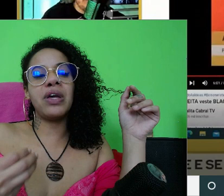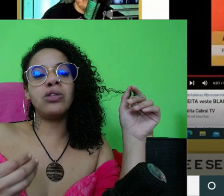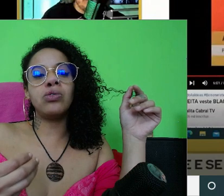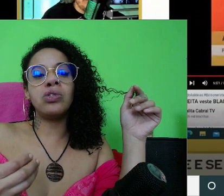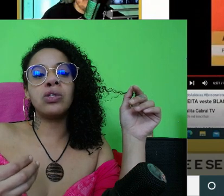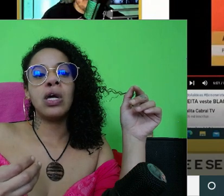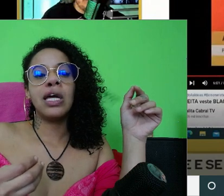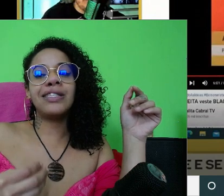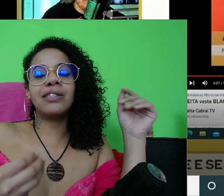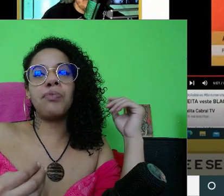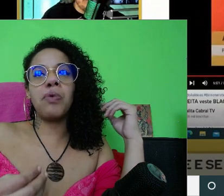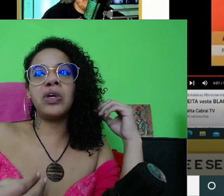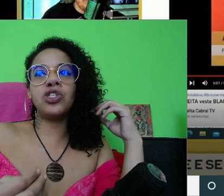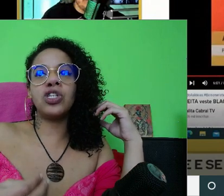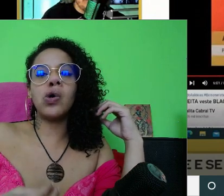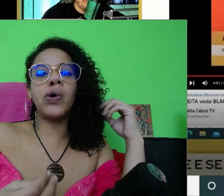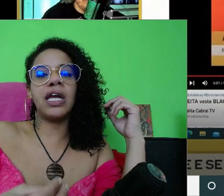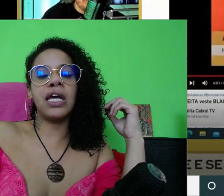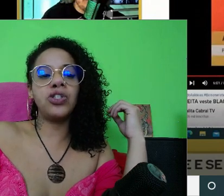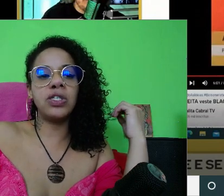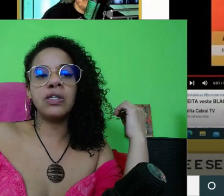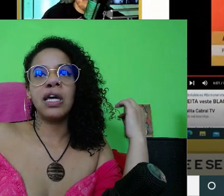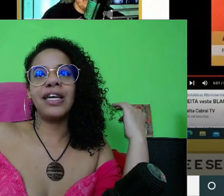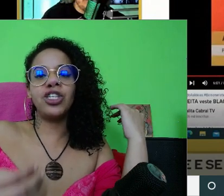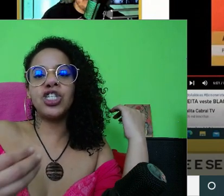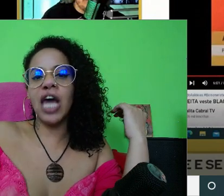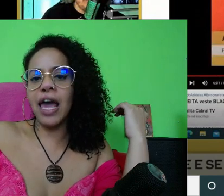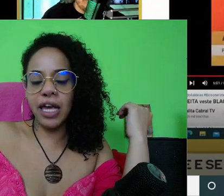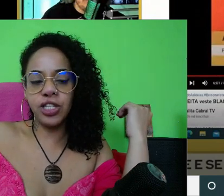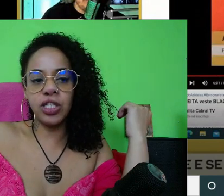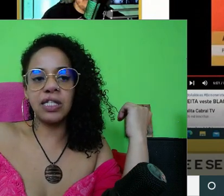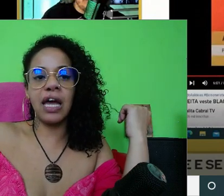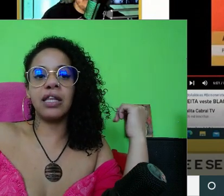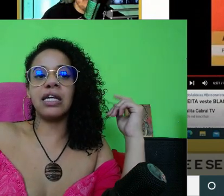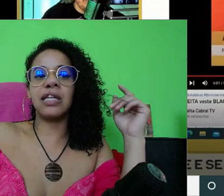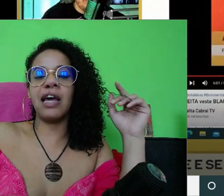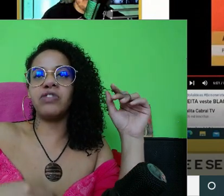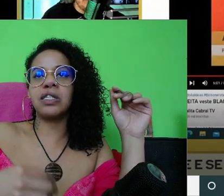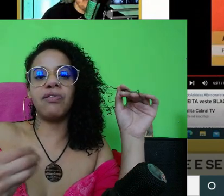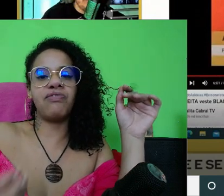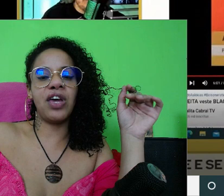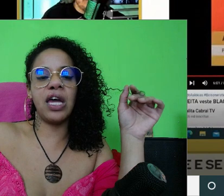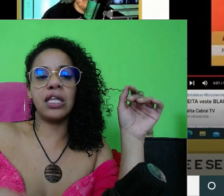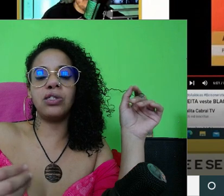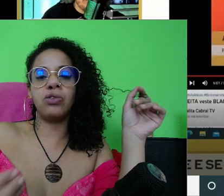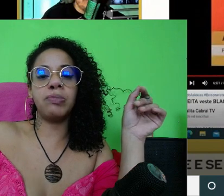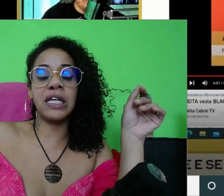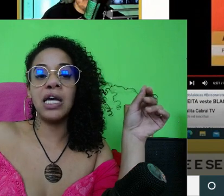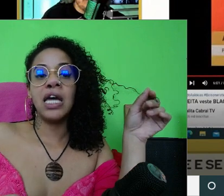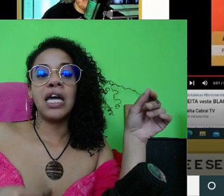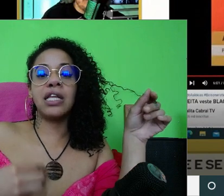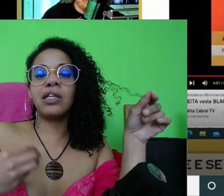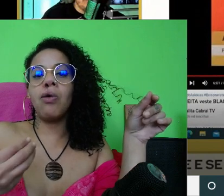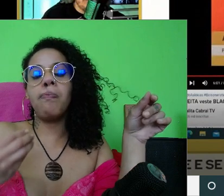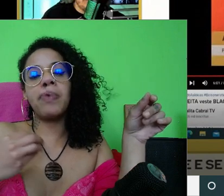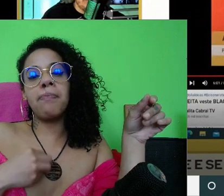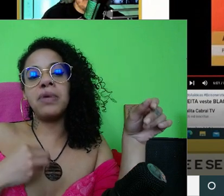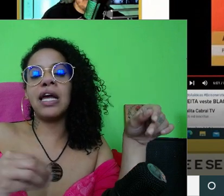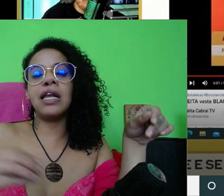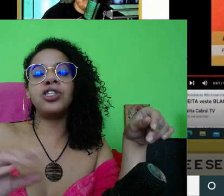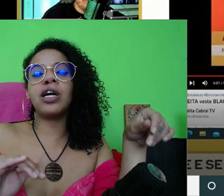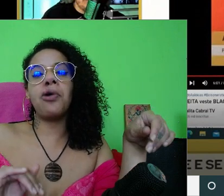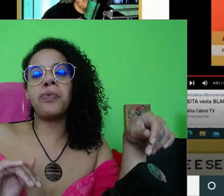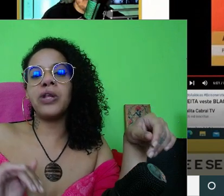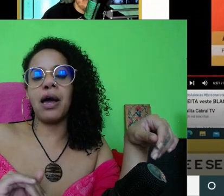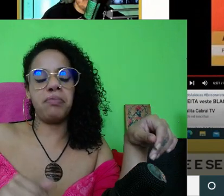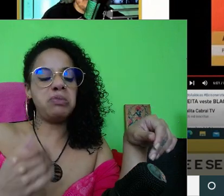comportamentos extremamente clientes em chats das lives que são feitas e tudo mais então para